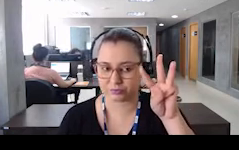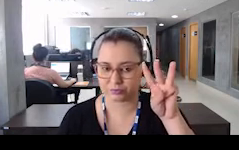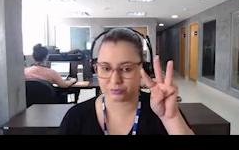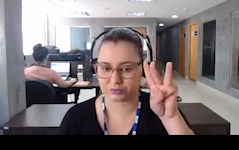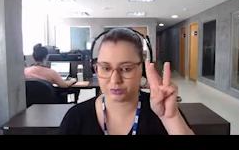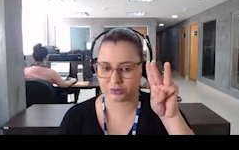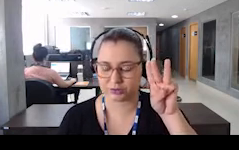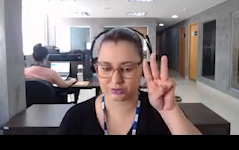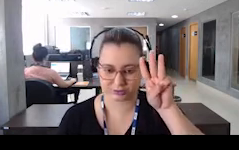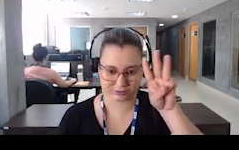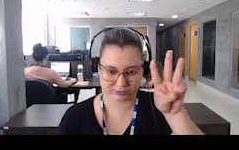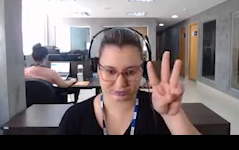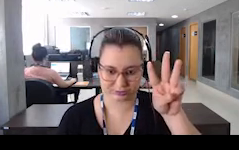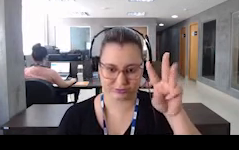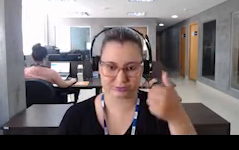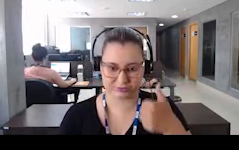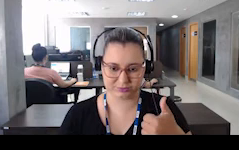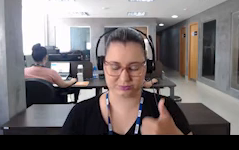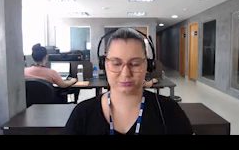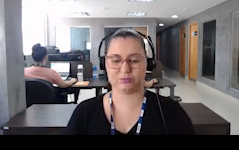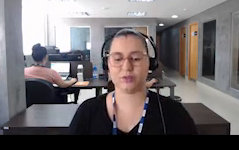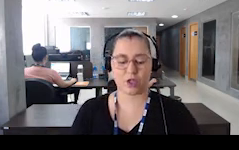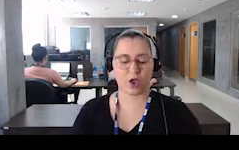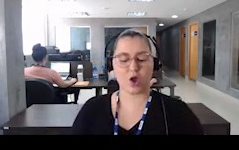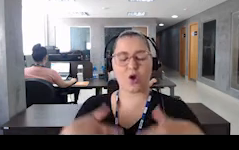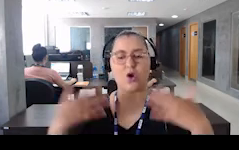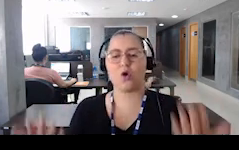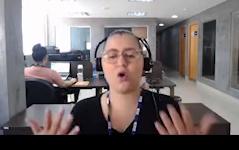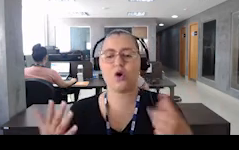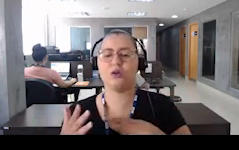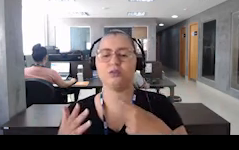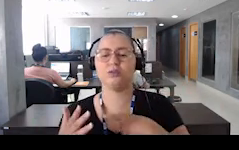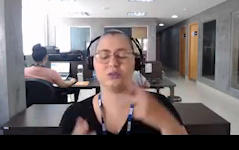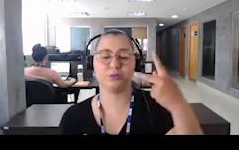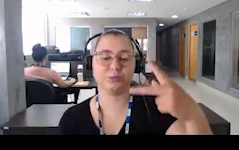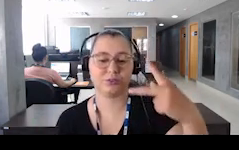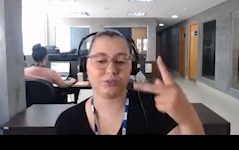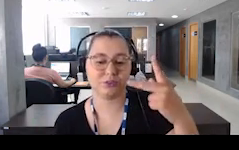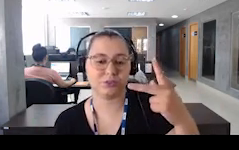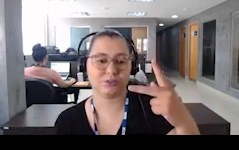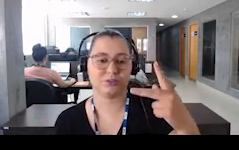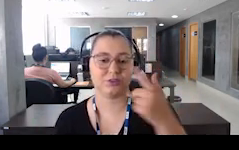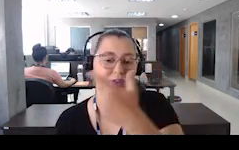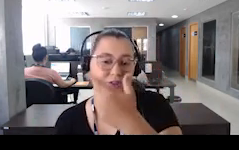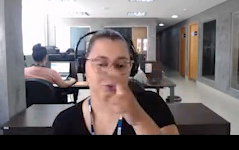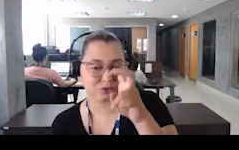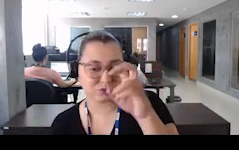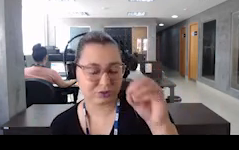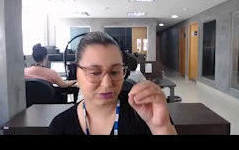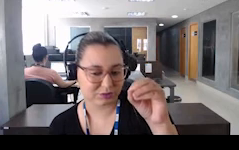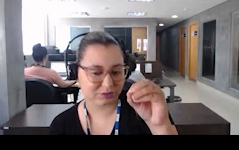partir disso, a gente consegue estabelecer o quê? Quanto que é a potência total das lâmpadas, né? Se cada lâmpada